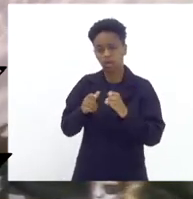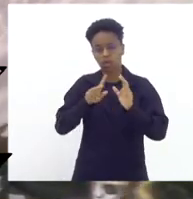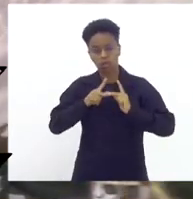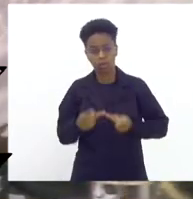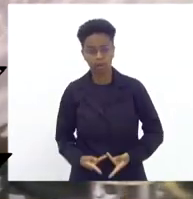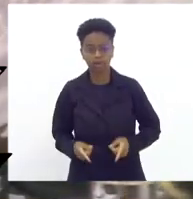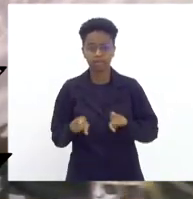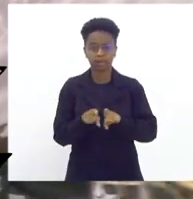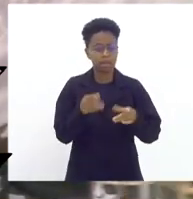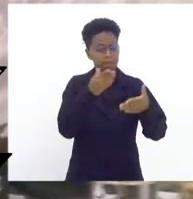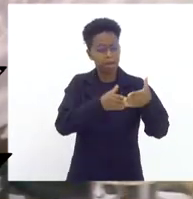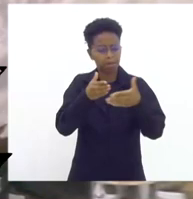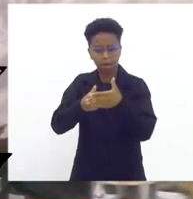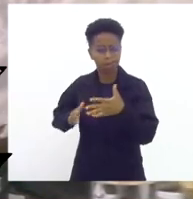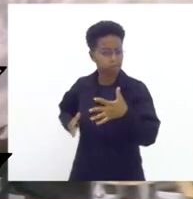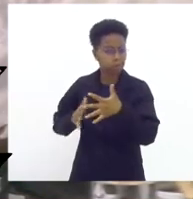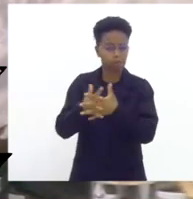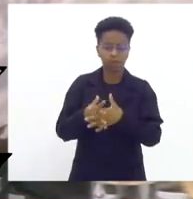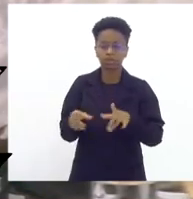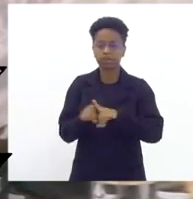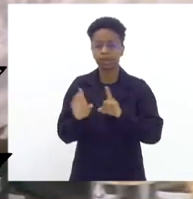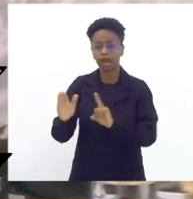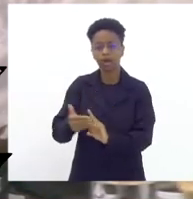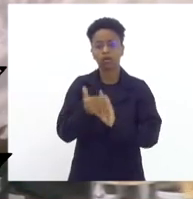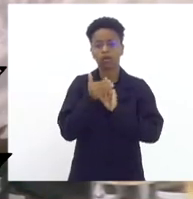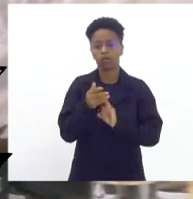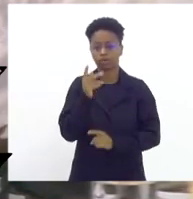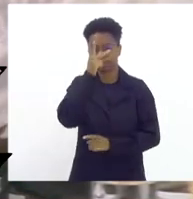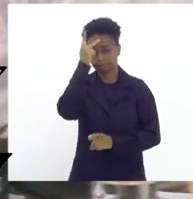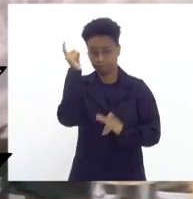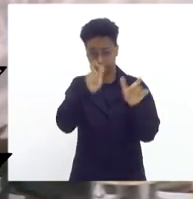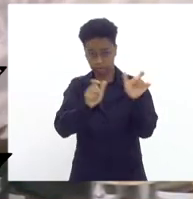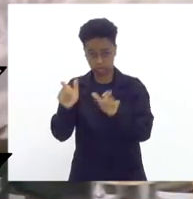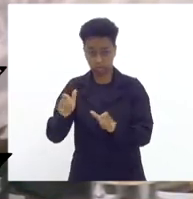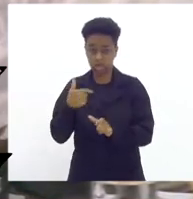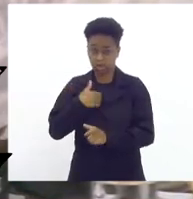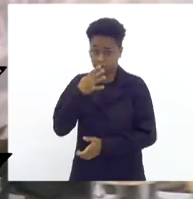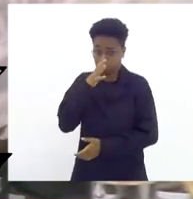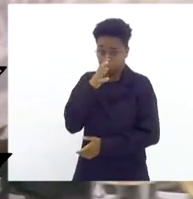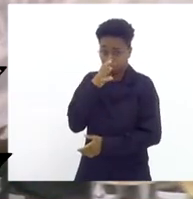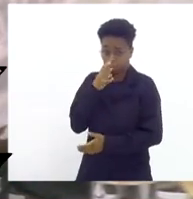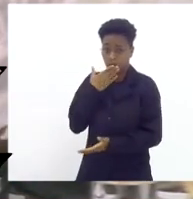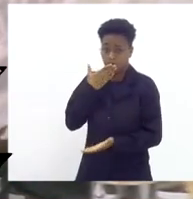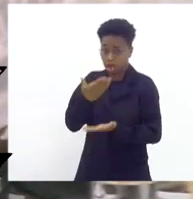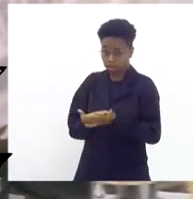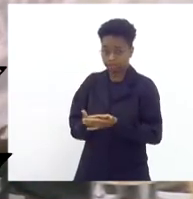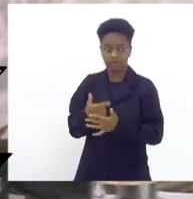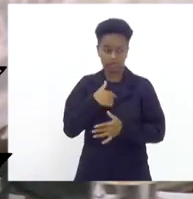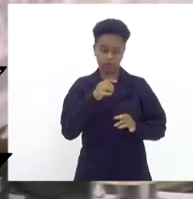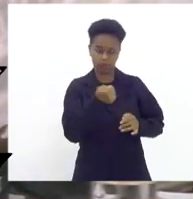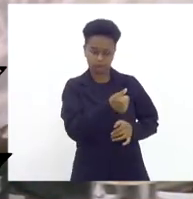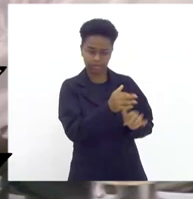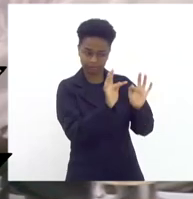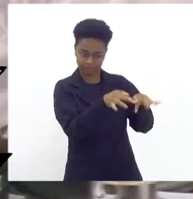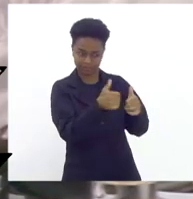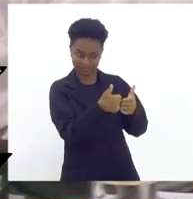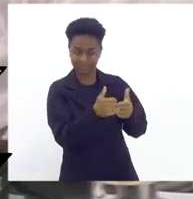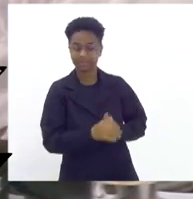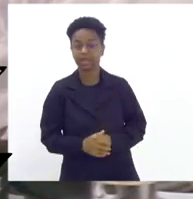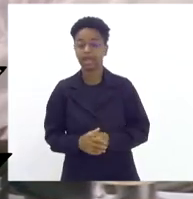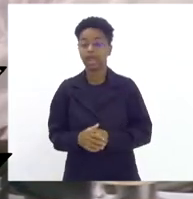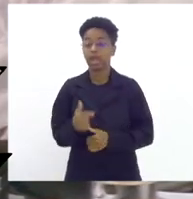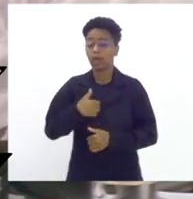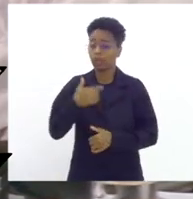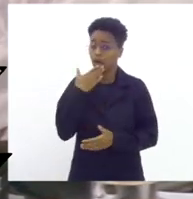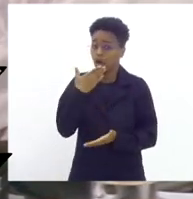a quebra de fronteiras com acolhimento das pessoas me impressiona profundamente já vou terminar Viu Dani é a